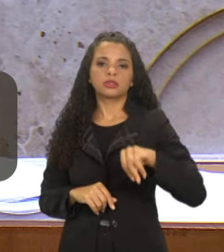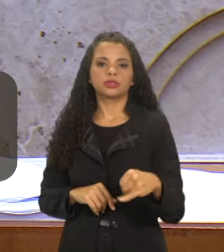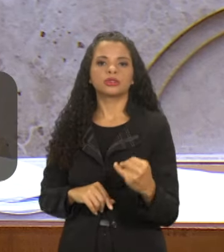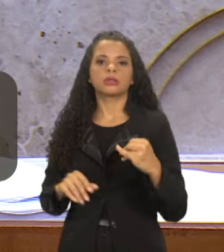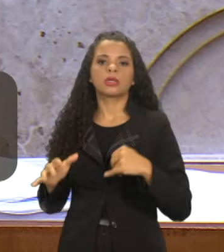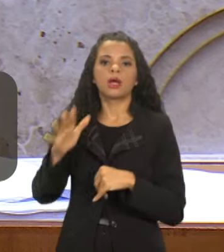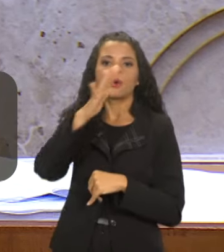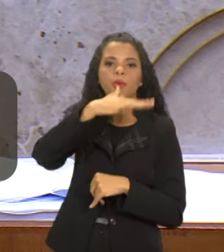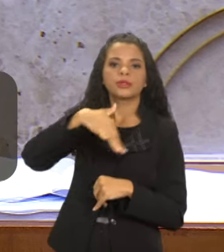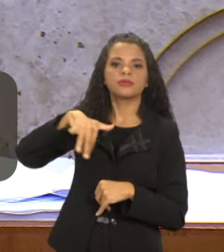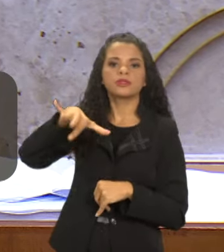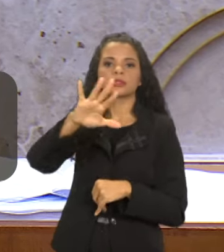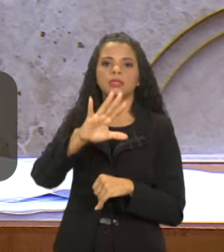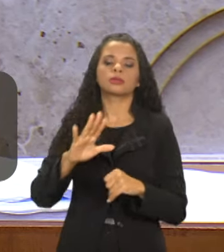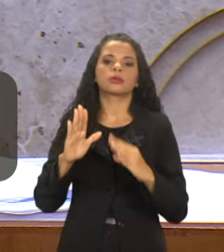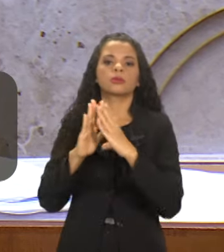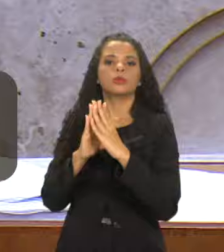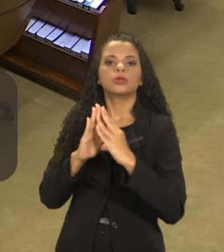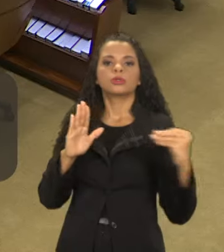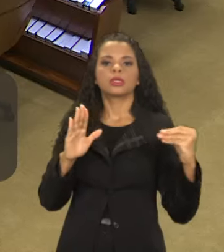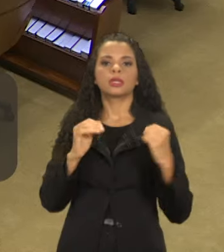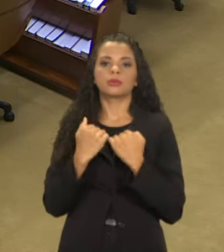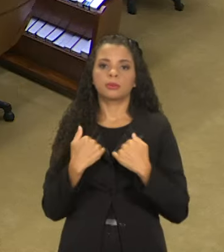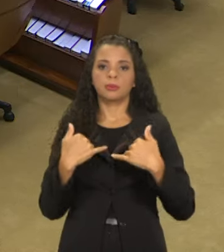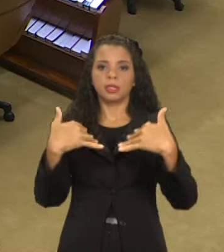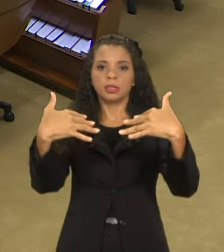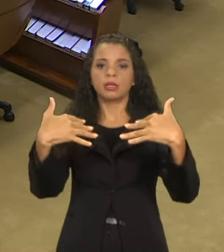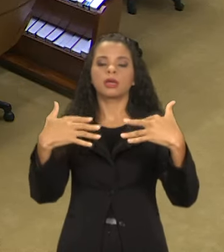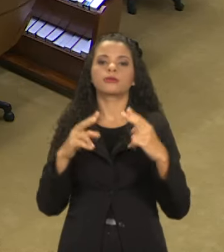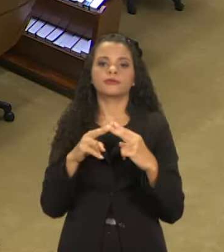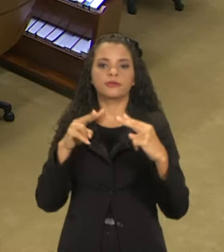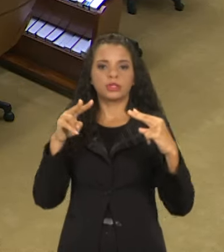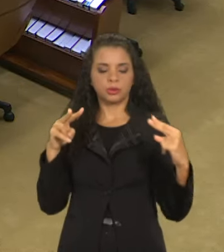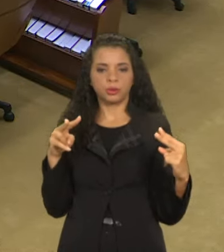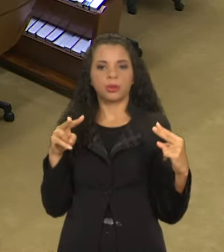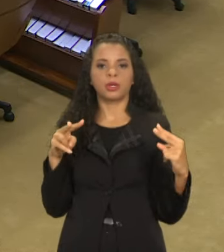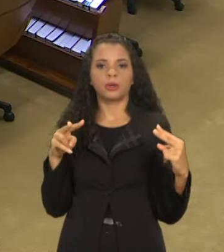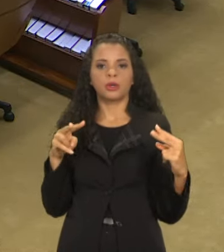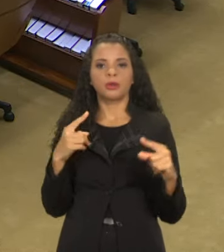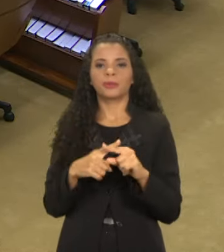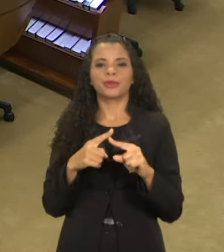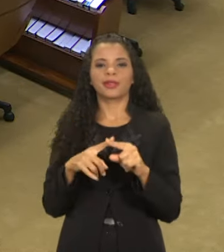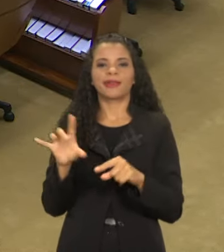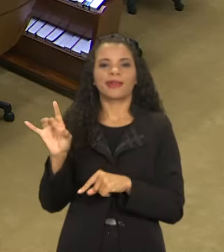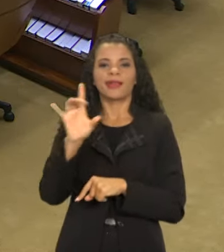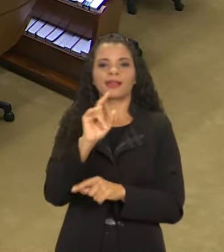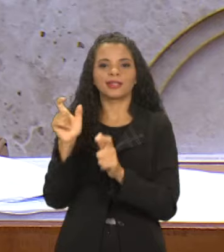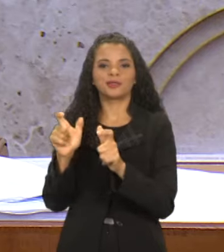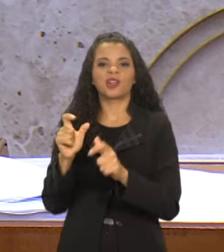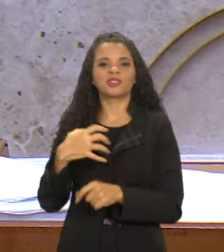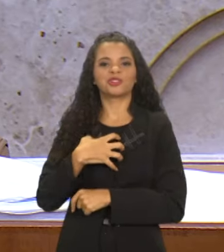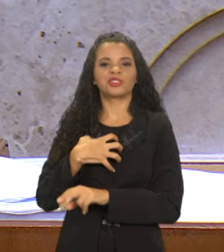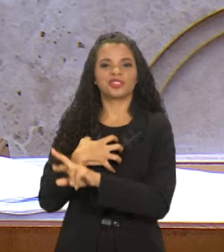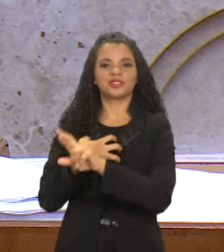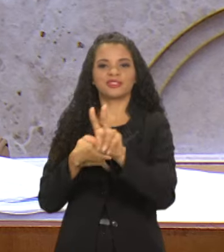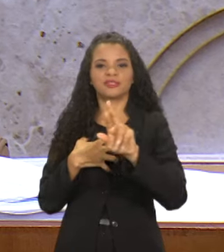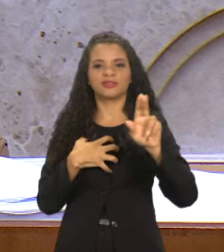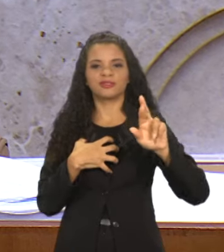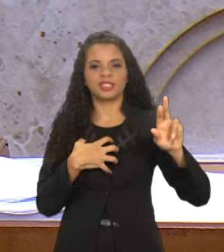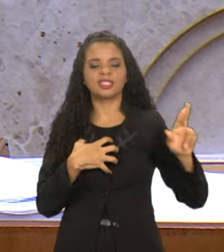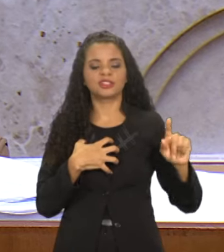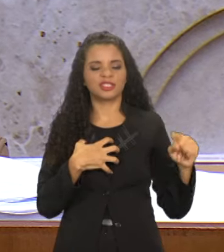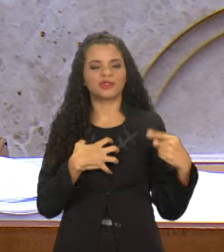de plenário virtual que Vossa Excelência implantou aqui, porque cada um estava fazendo de um jeito e a gente deu uma